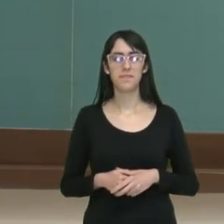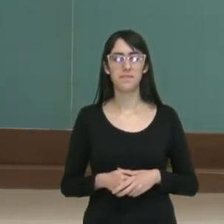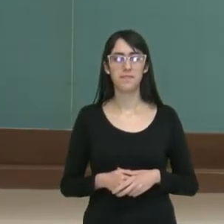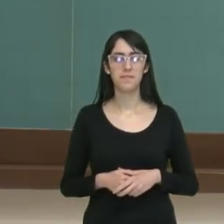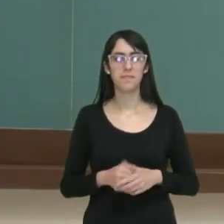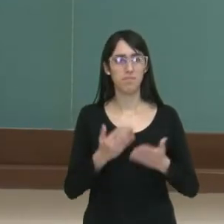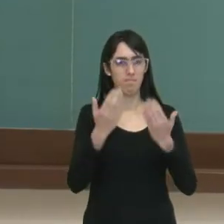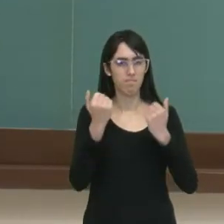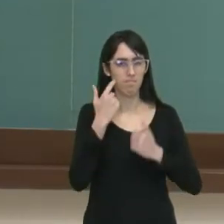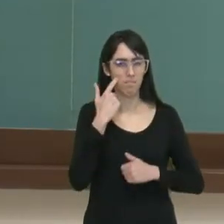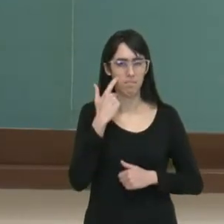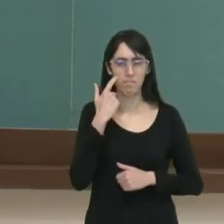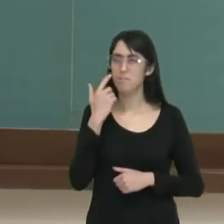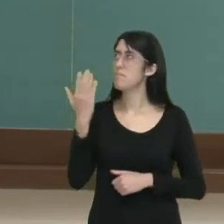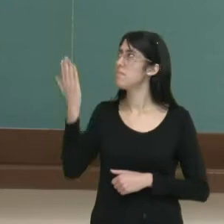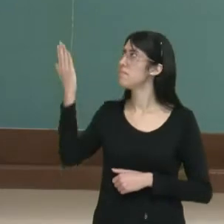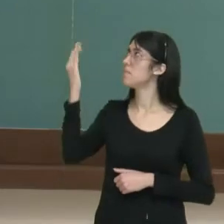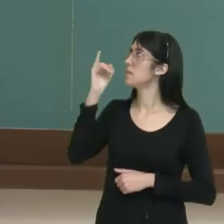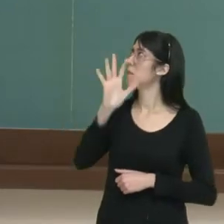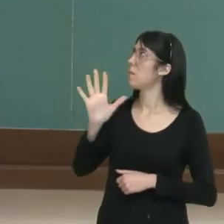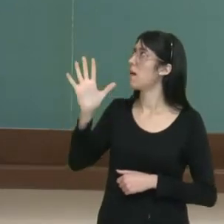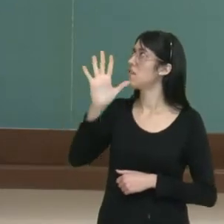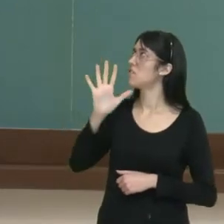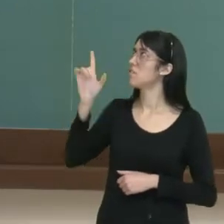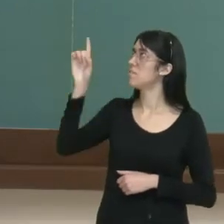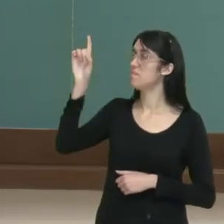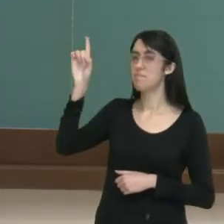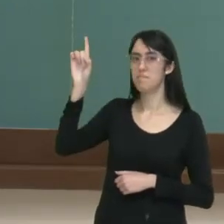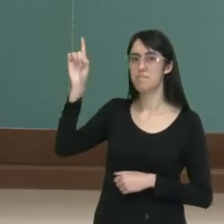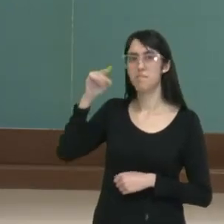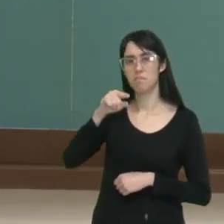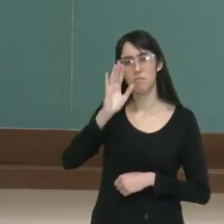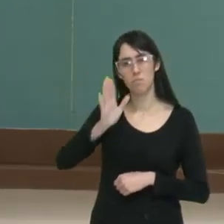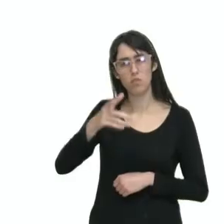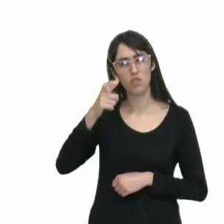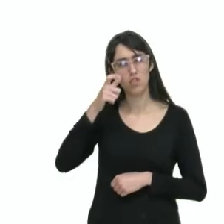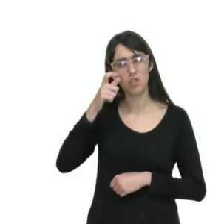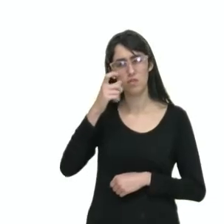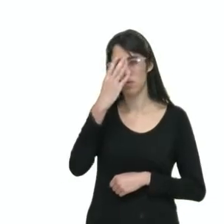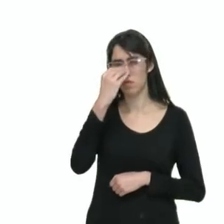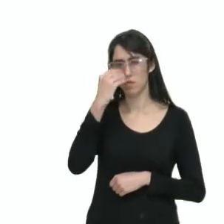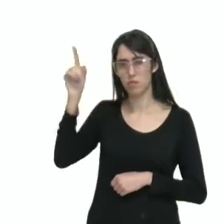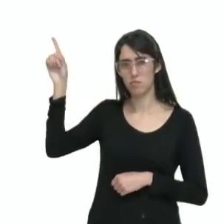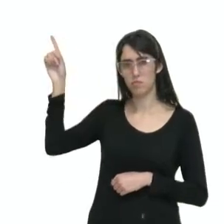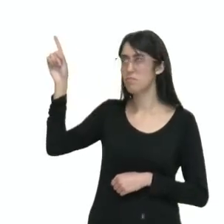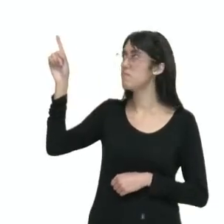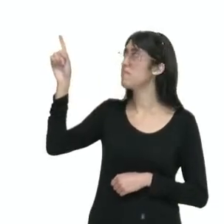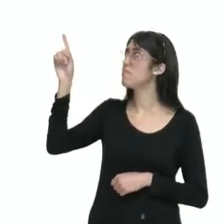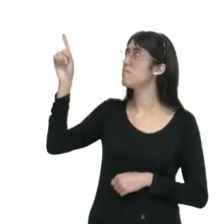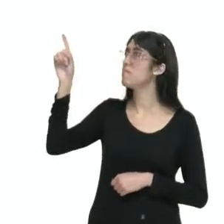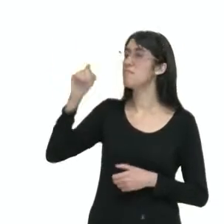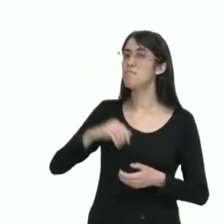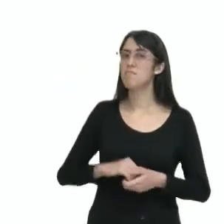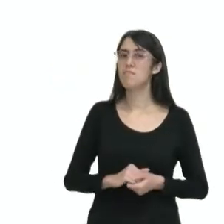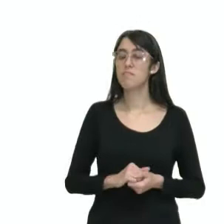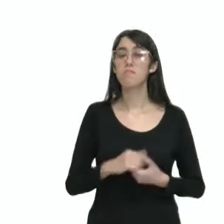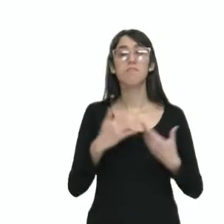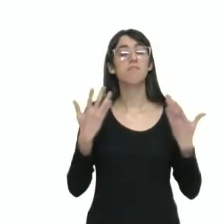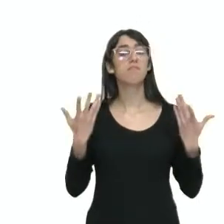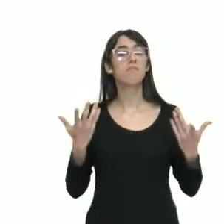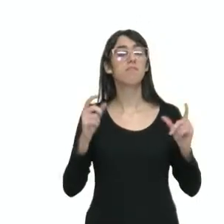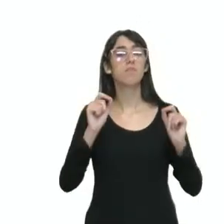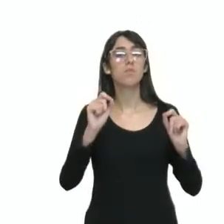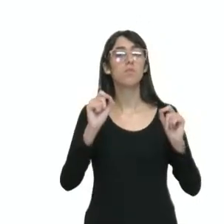Vamos observar a imagem. Vocês já viram essa imagem? Qual é a